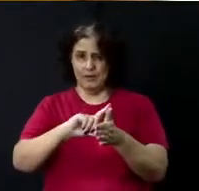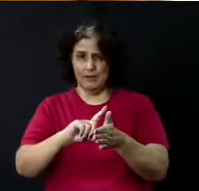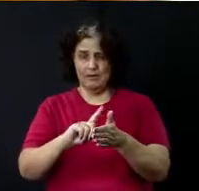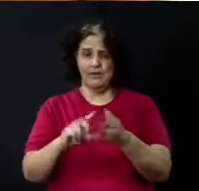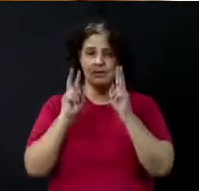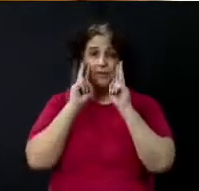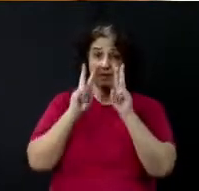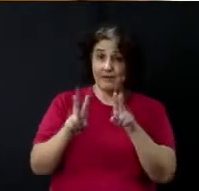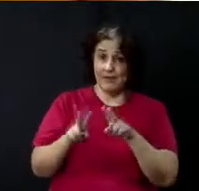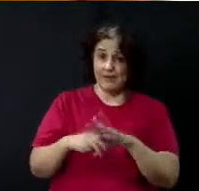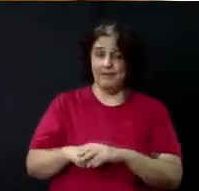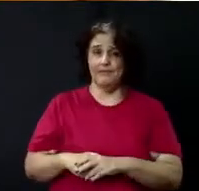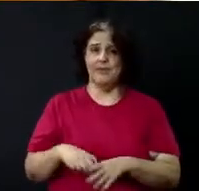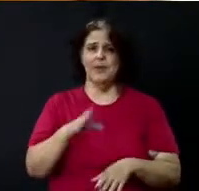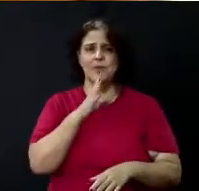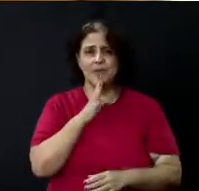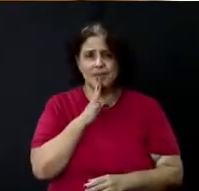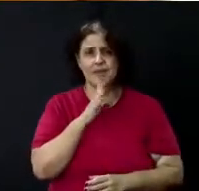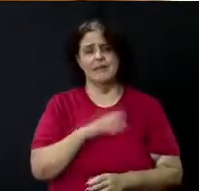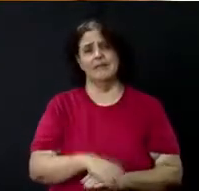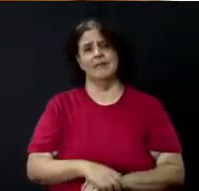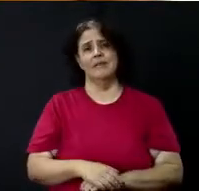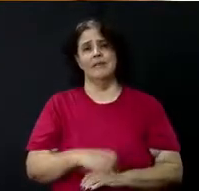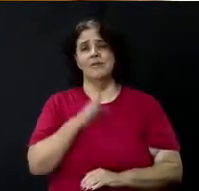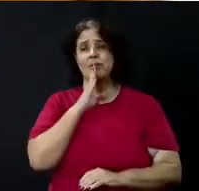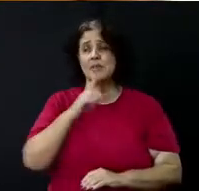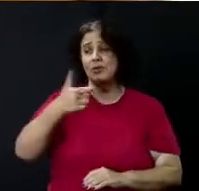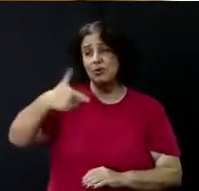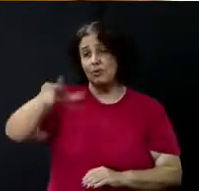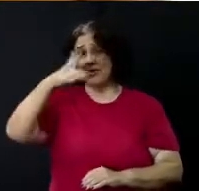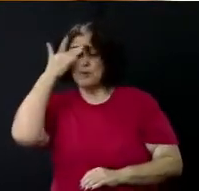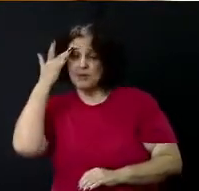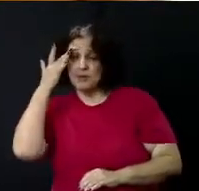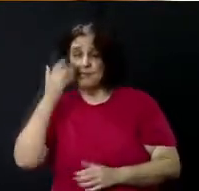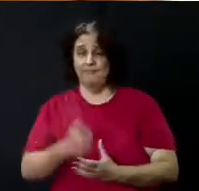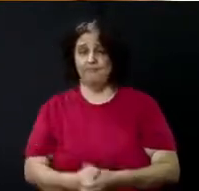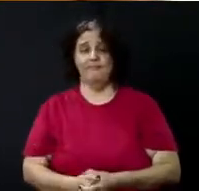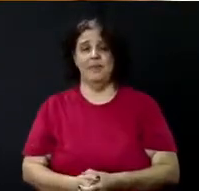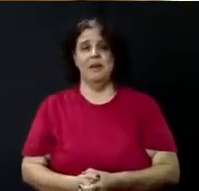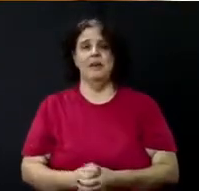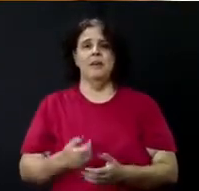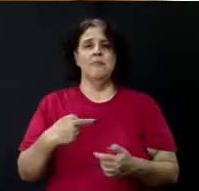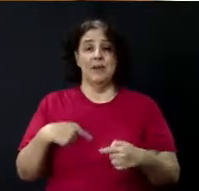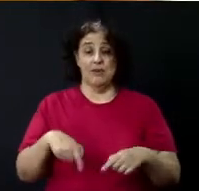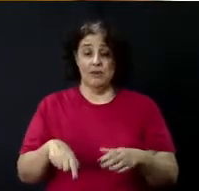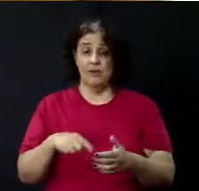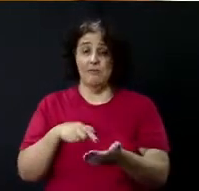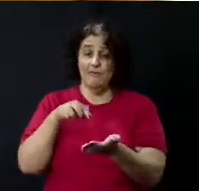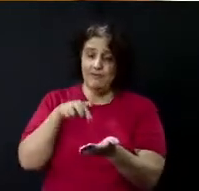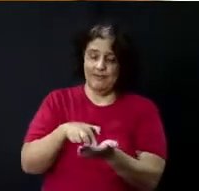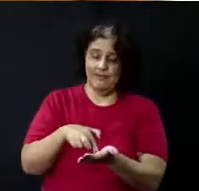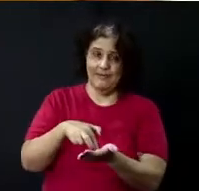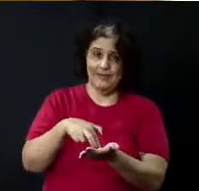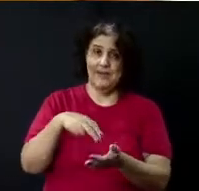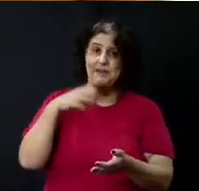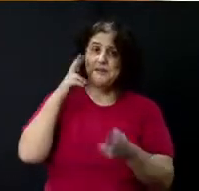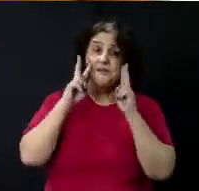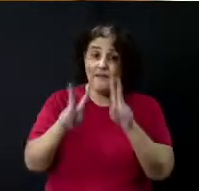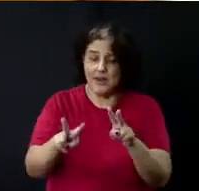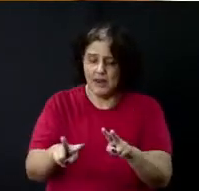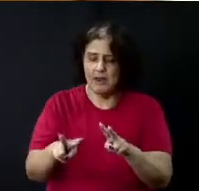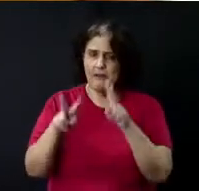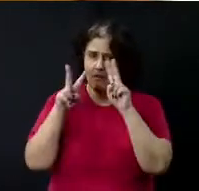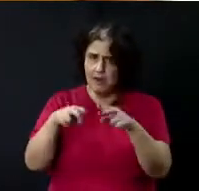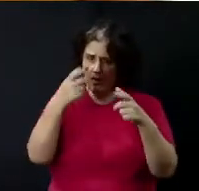outro, conhecer com conhecimentos de outro, mas quando você dá o passo e quando você vê por